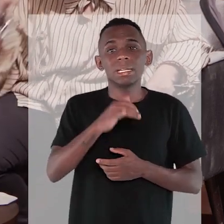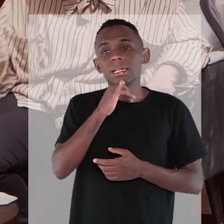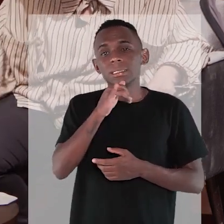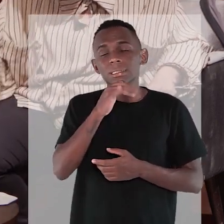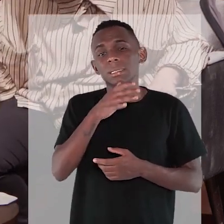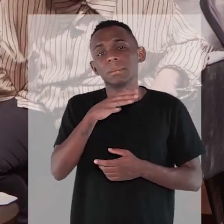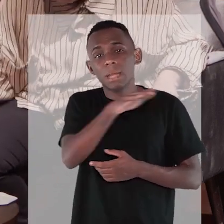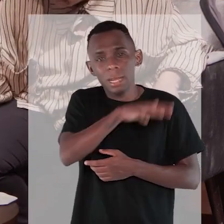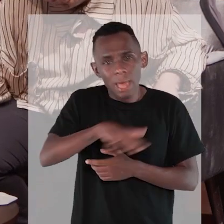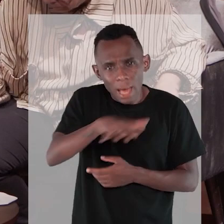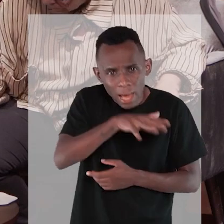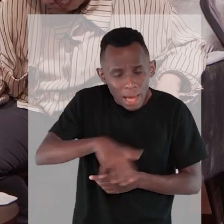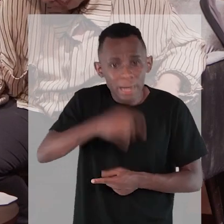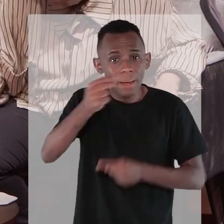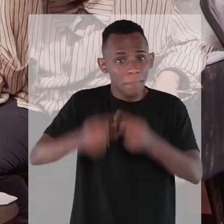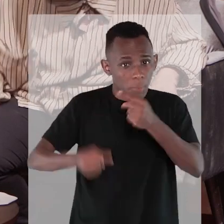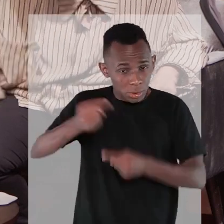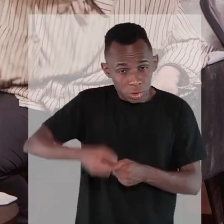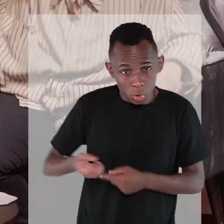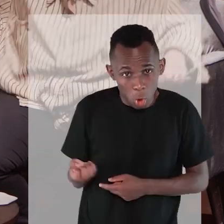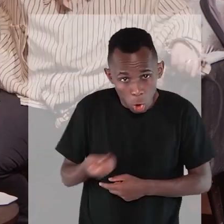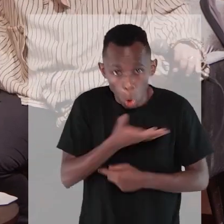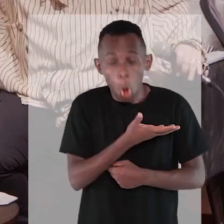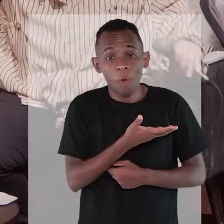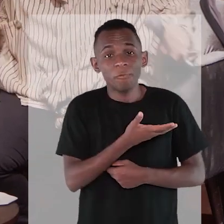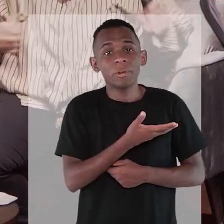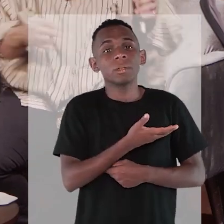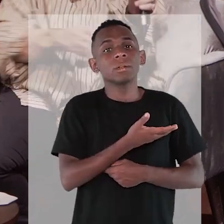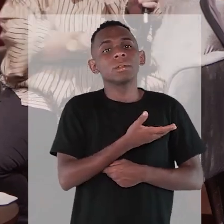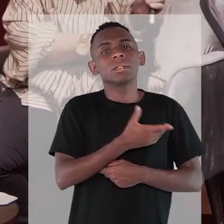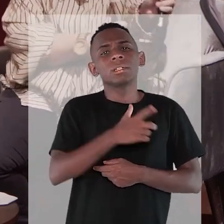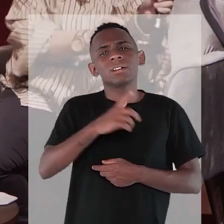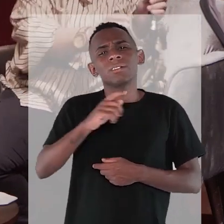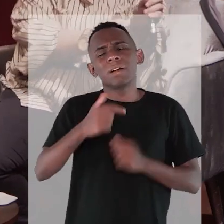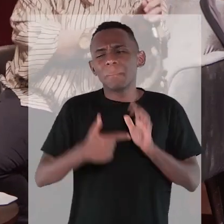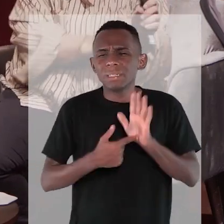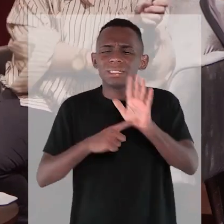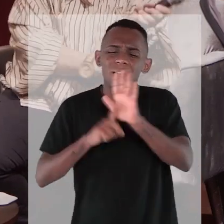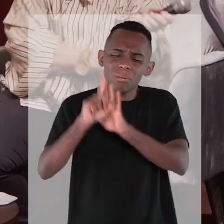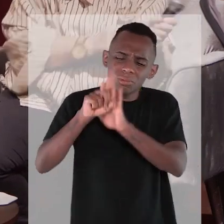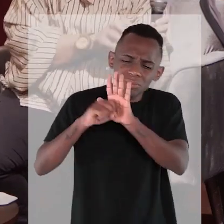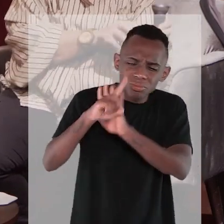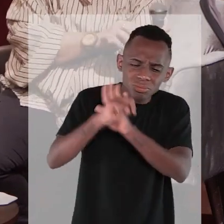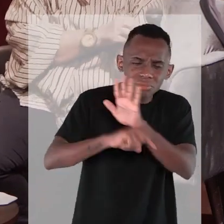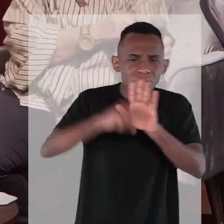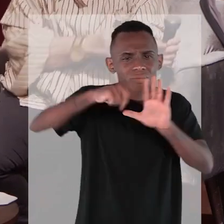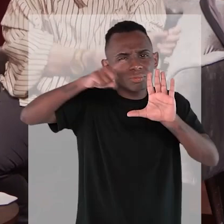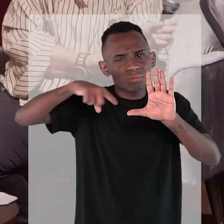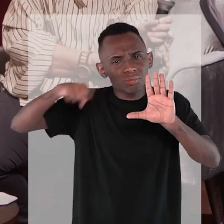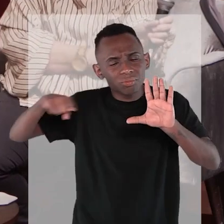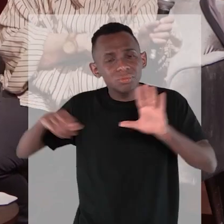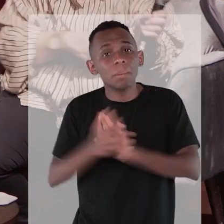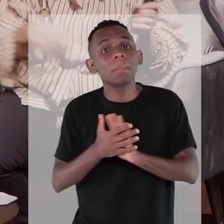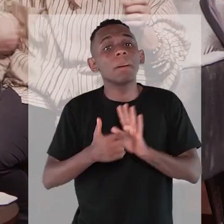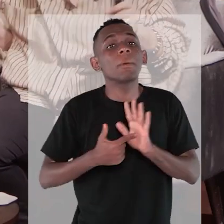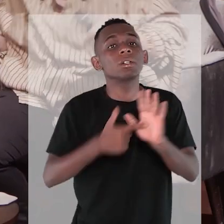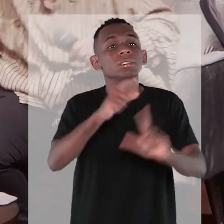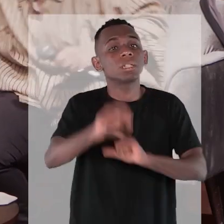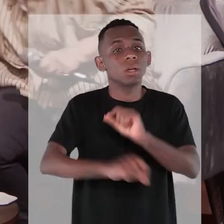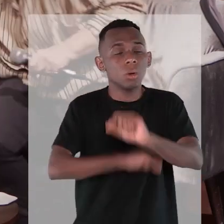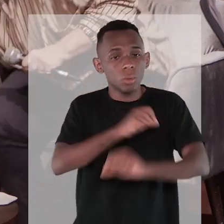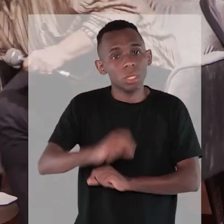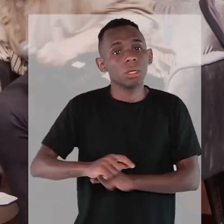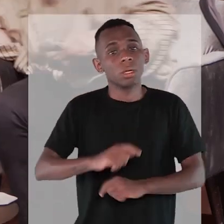mais tradicional, atual, ela vai fazer uma série de gráficos, não sei o quê, para mostrar que, né, um governante